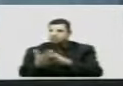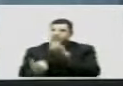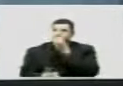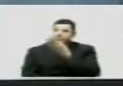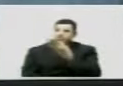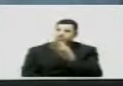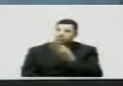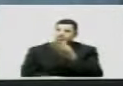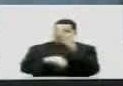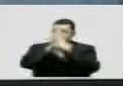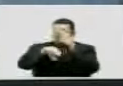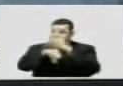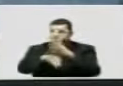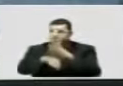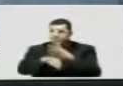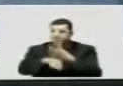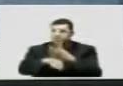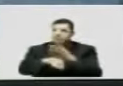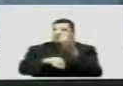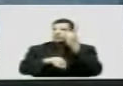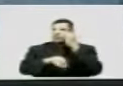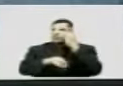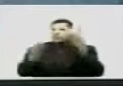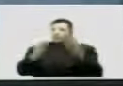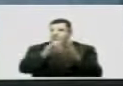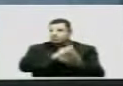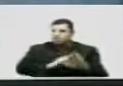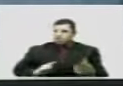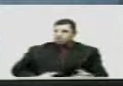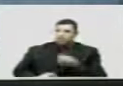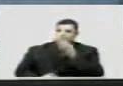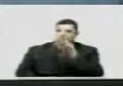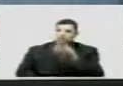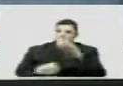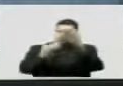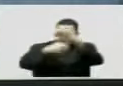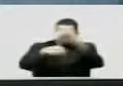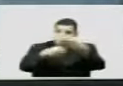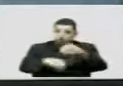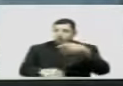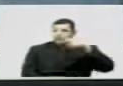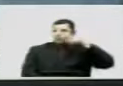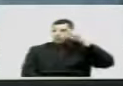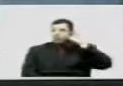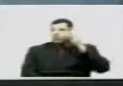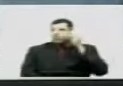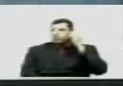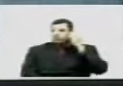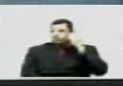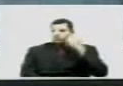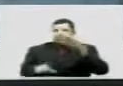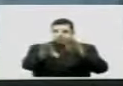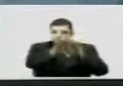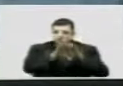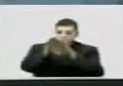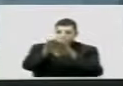Isso é uma prática corriqueira do atual governo. No concurso anterior, foi a mesma